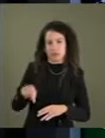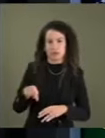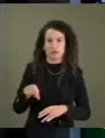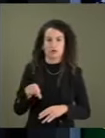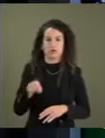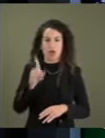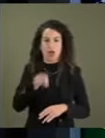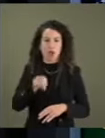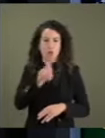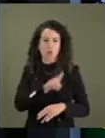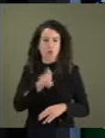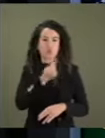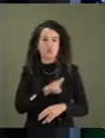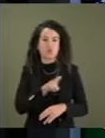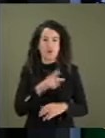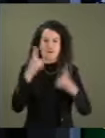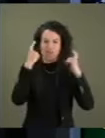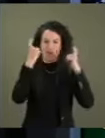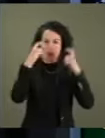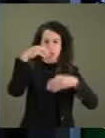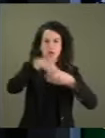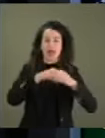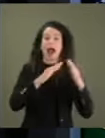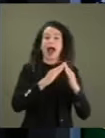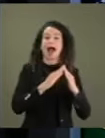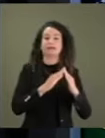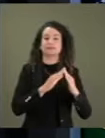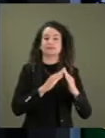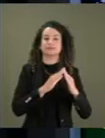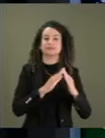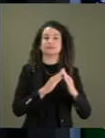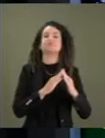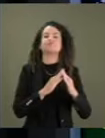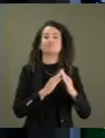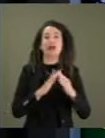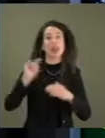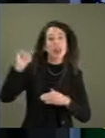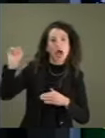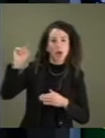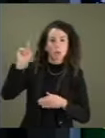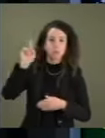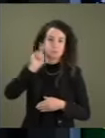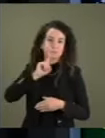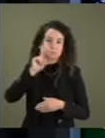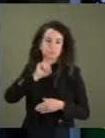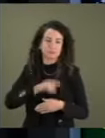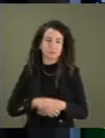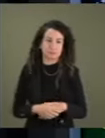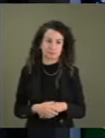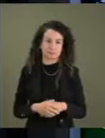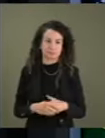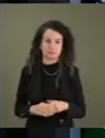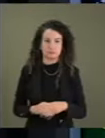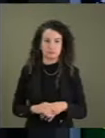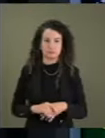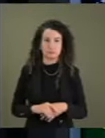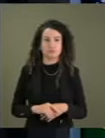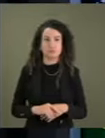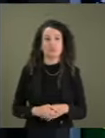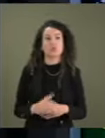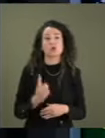violência doméstica nos Estados Unidos. A segunda, divulgada na